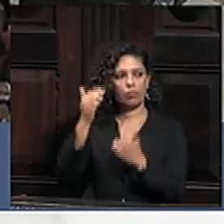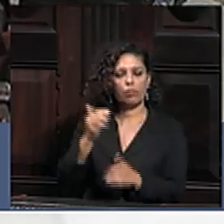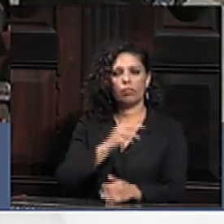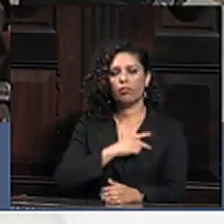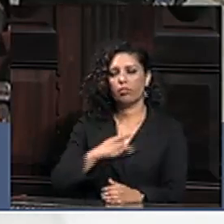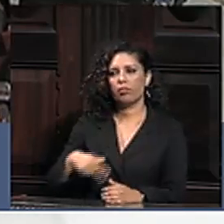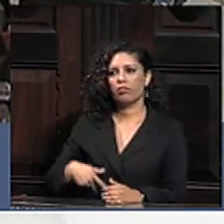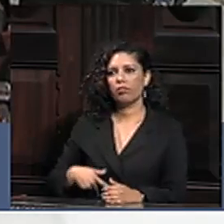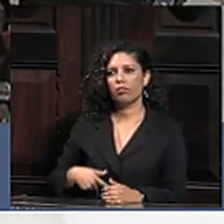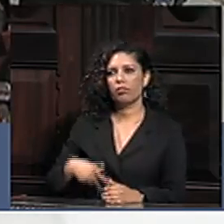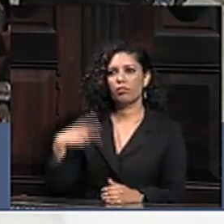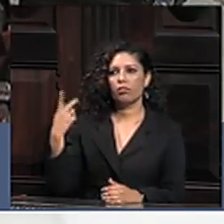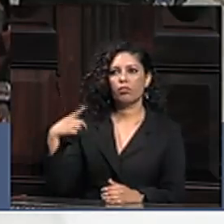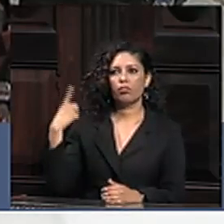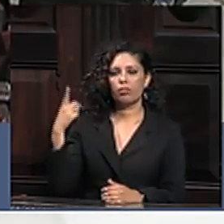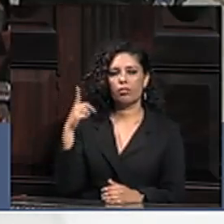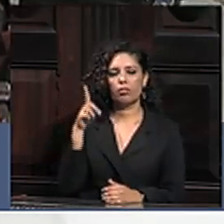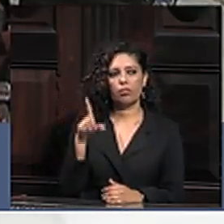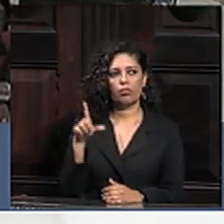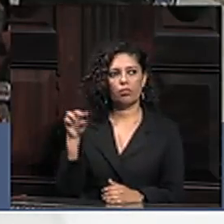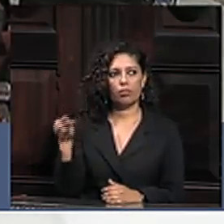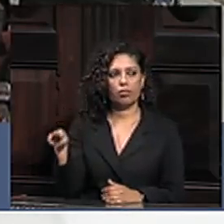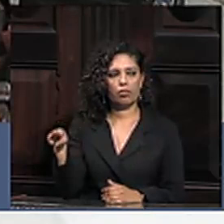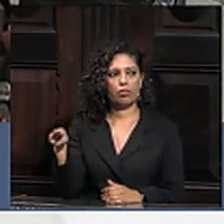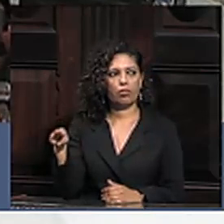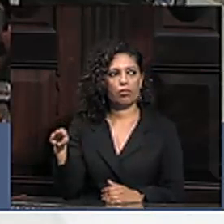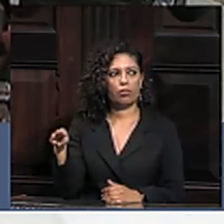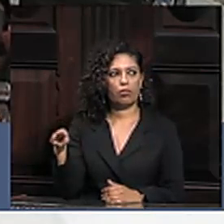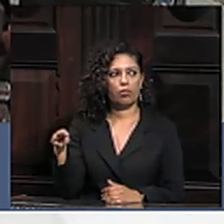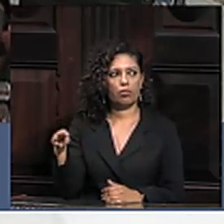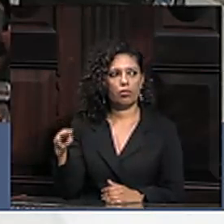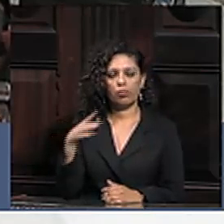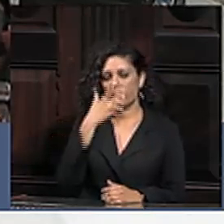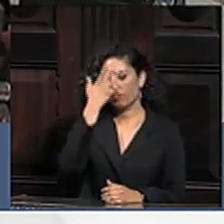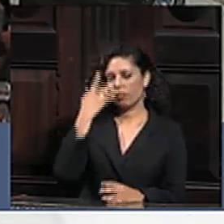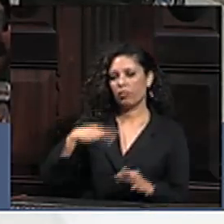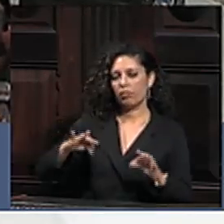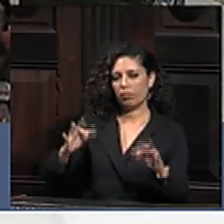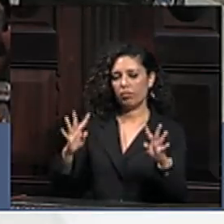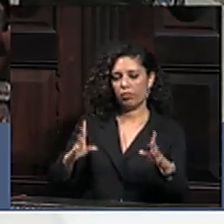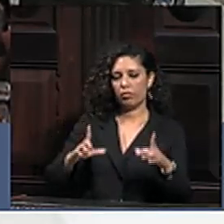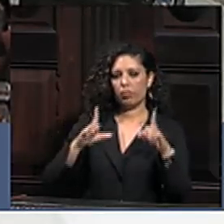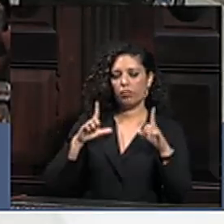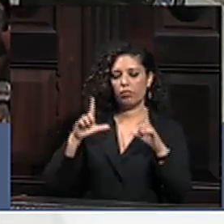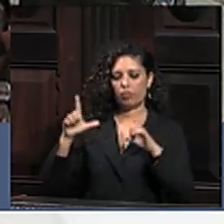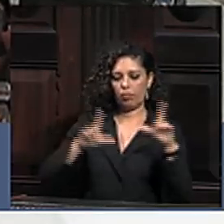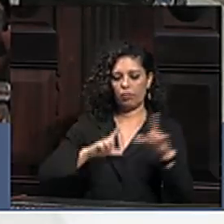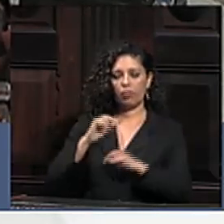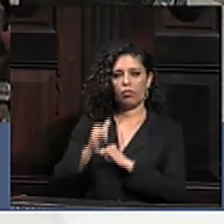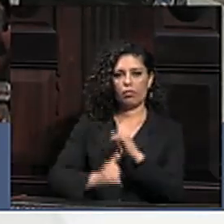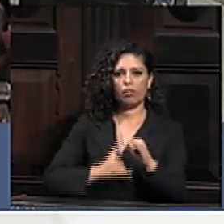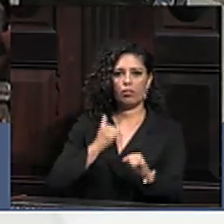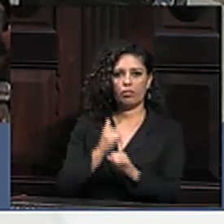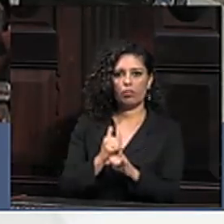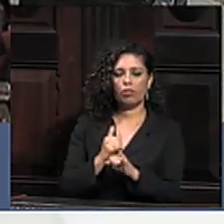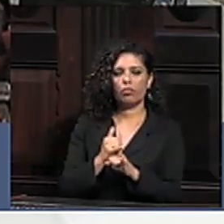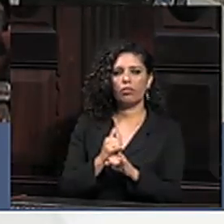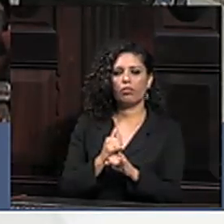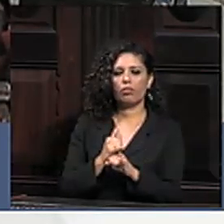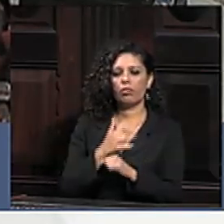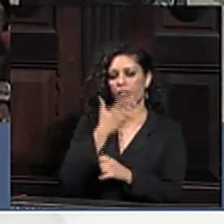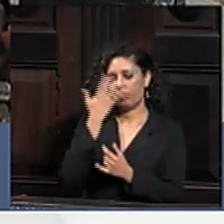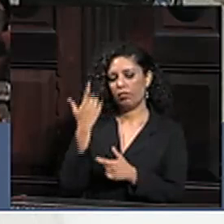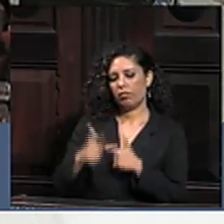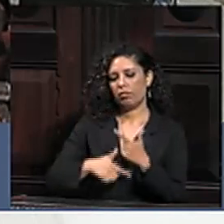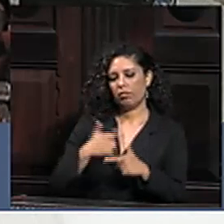presidente, deputado Luiz Martins, cidadãos que nos assistem pela TV Alerj, nos seguem pelas redes sociais,